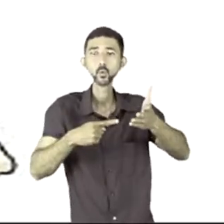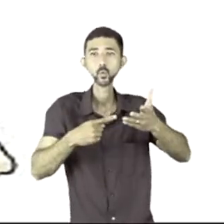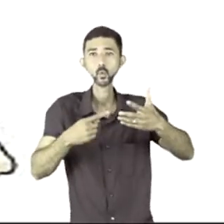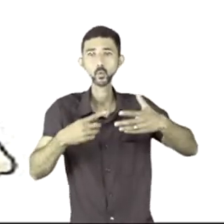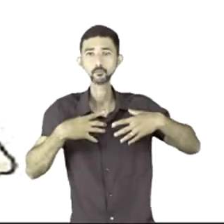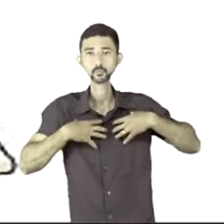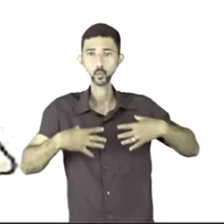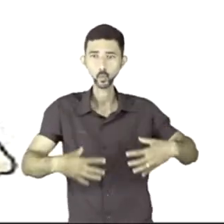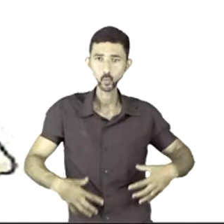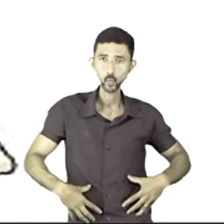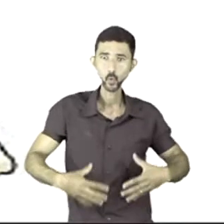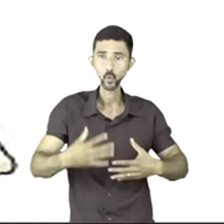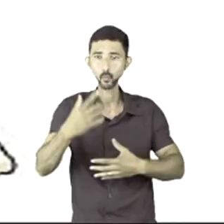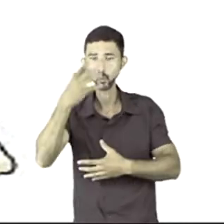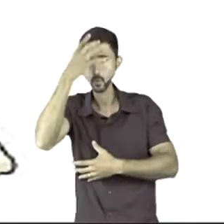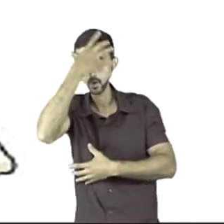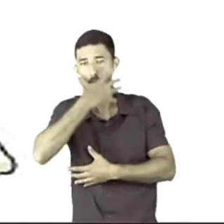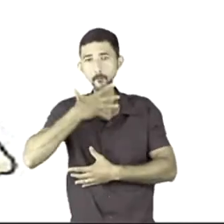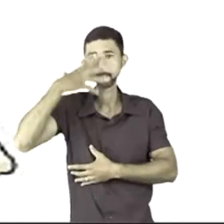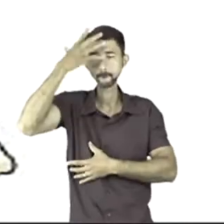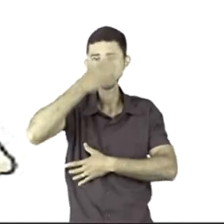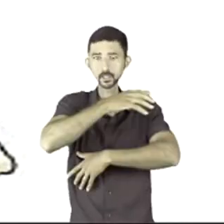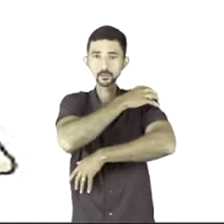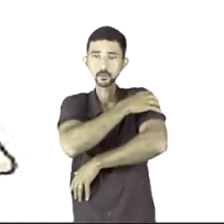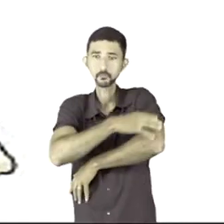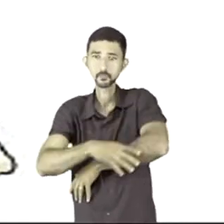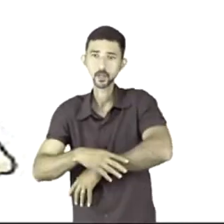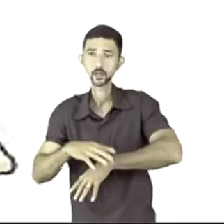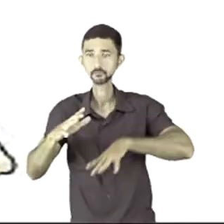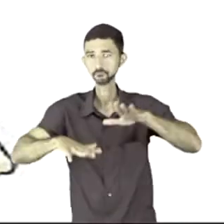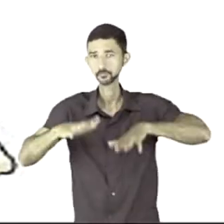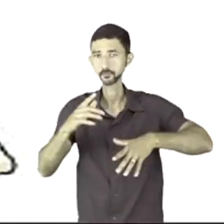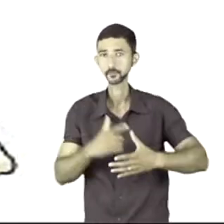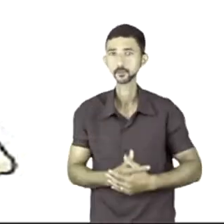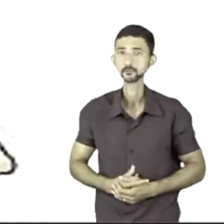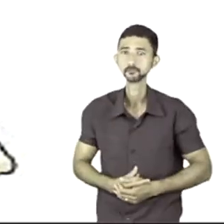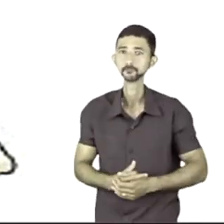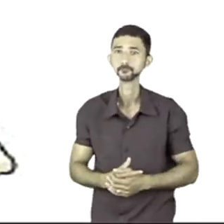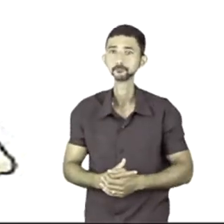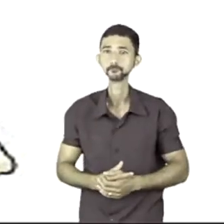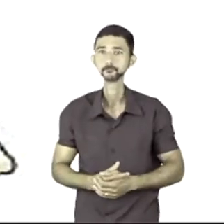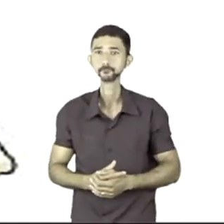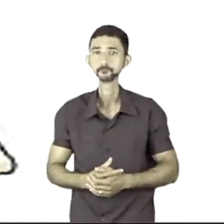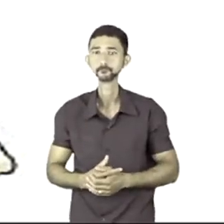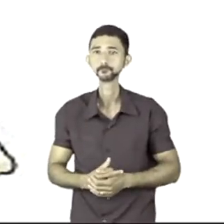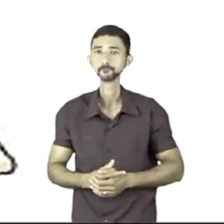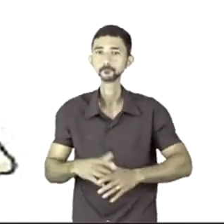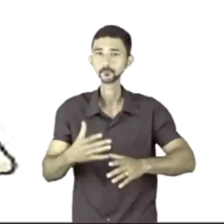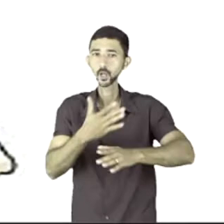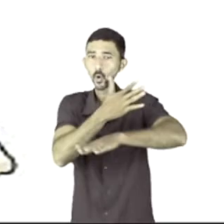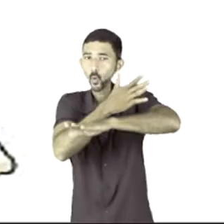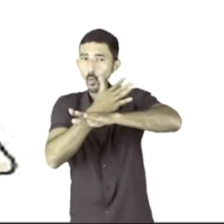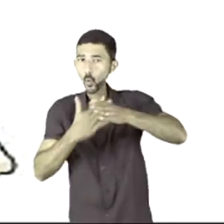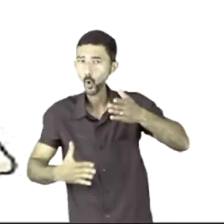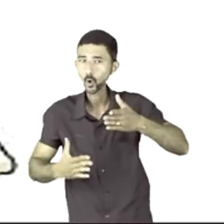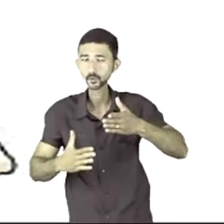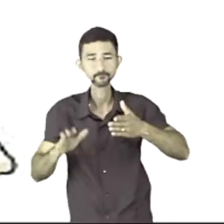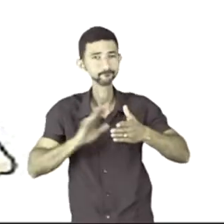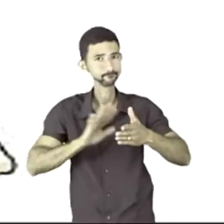em outras regiões do corpo do lutador adversário, tá? Então não é uma espada cortante, ela é uma